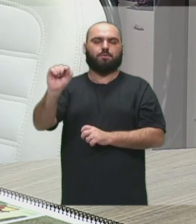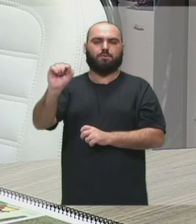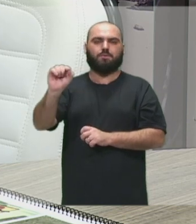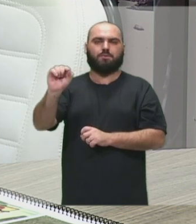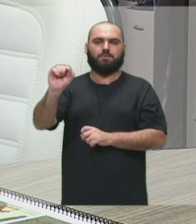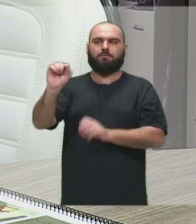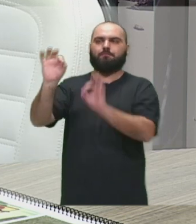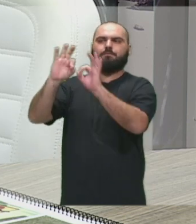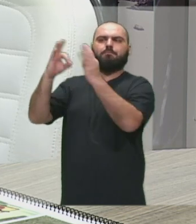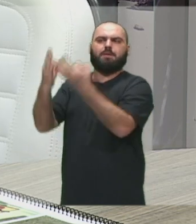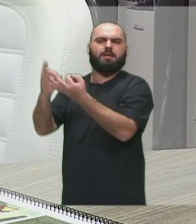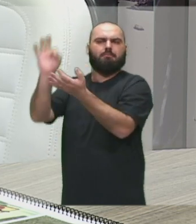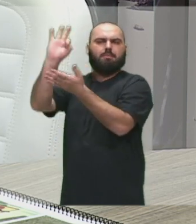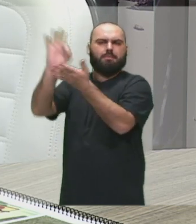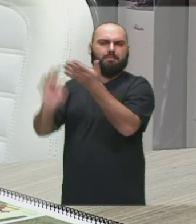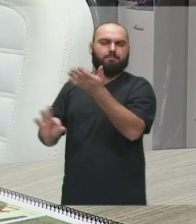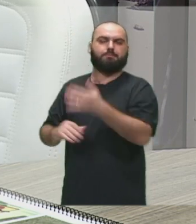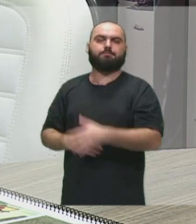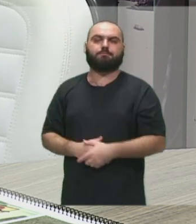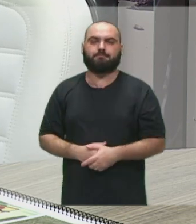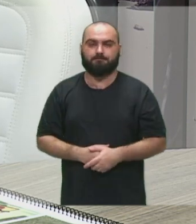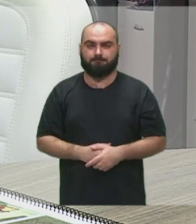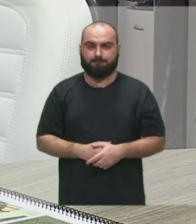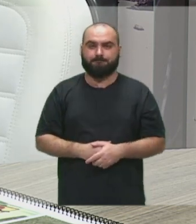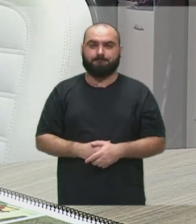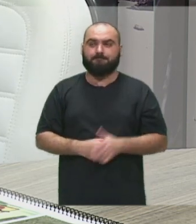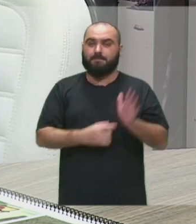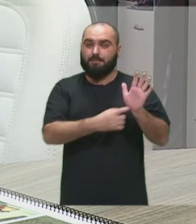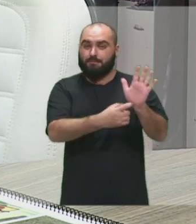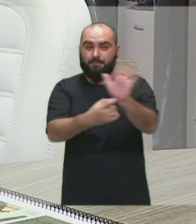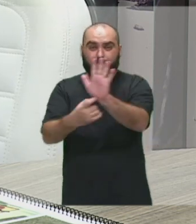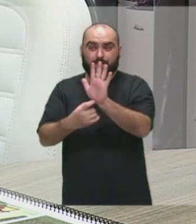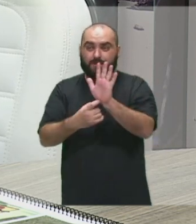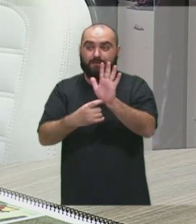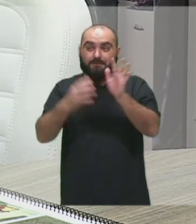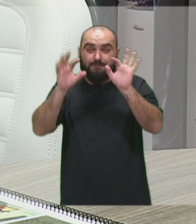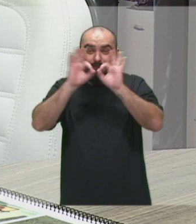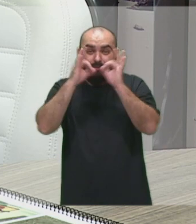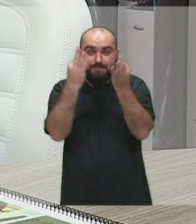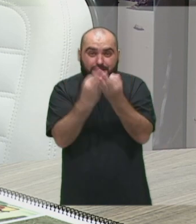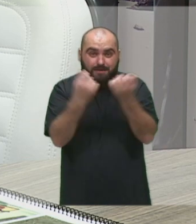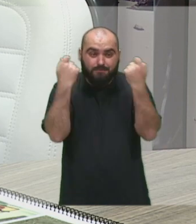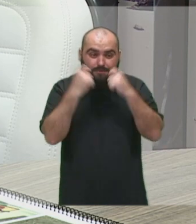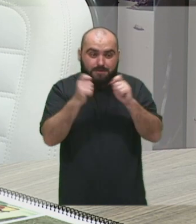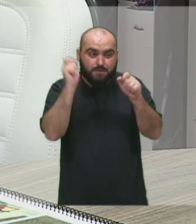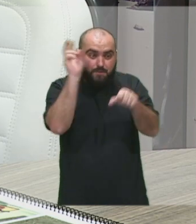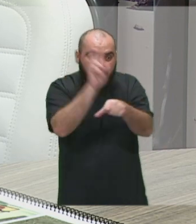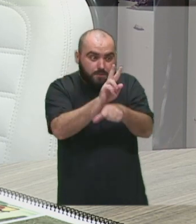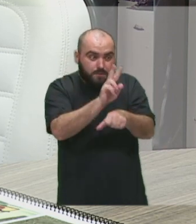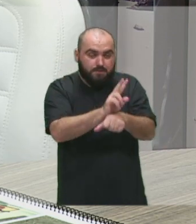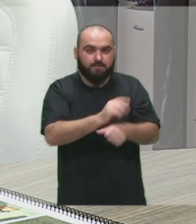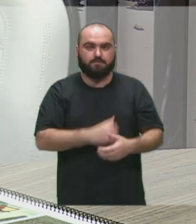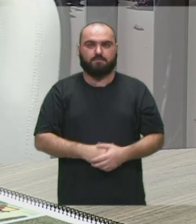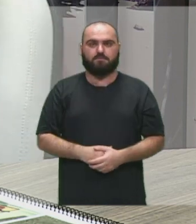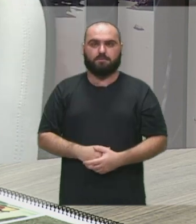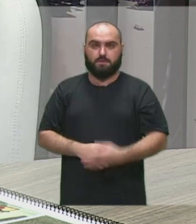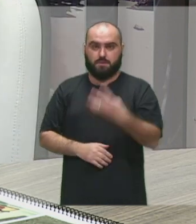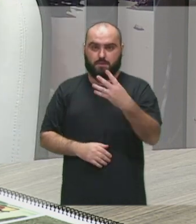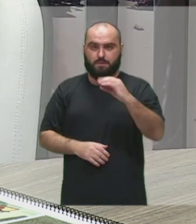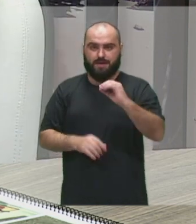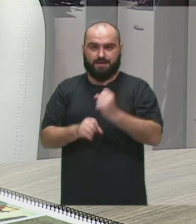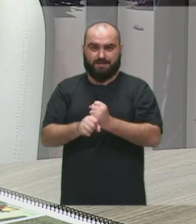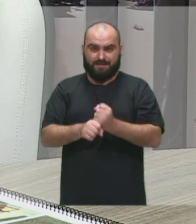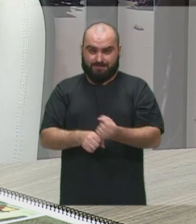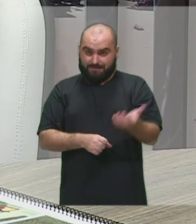escrito família e tal, né? Porque é justamente para chamar a atenção da família em relação à criança. Há 40 anos